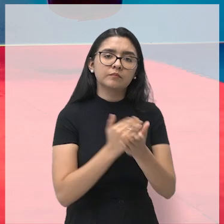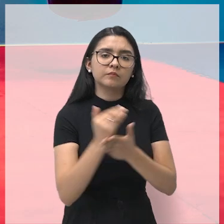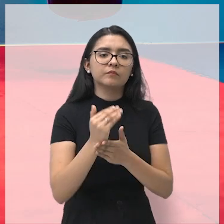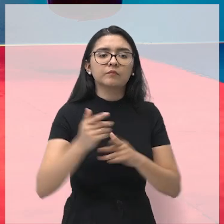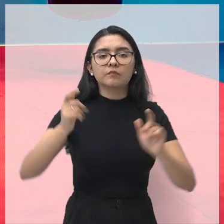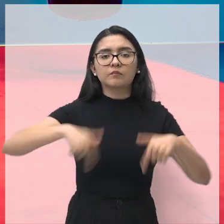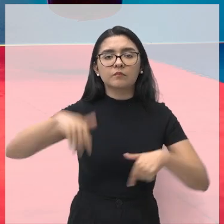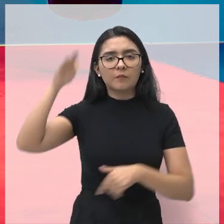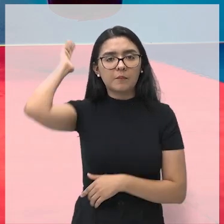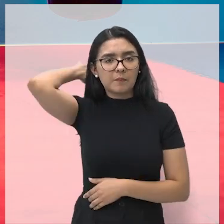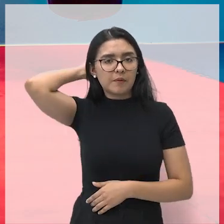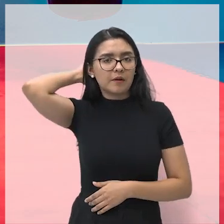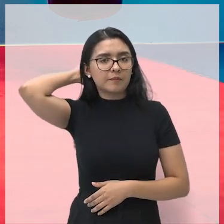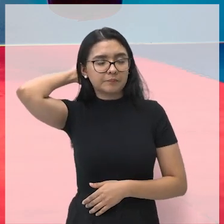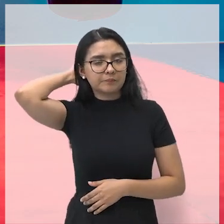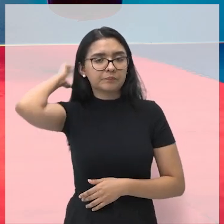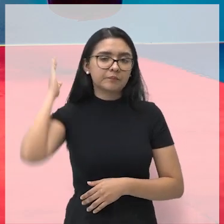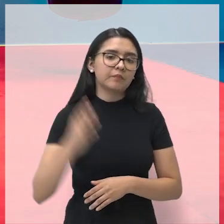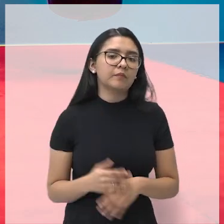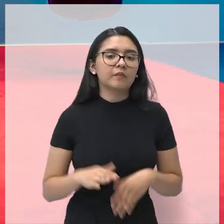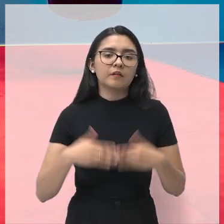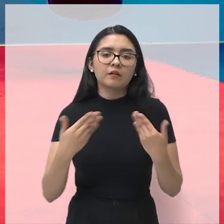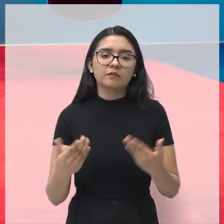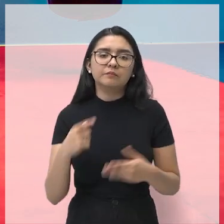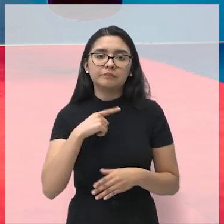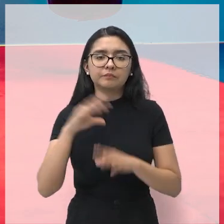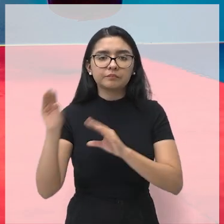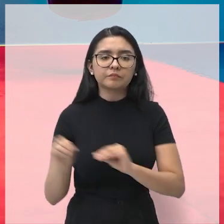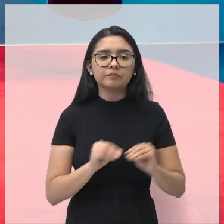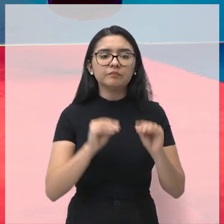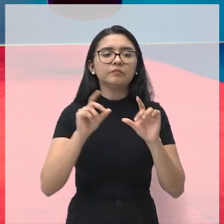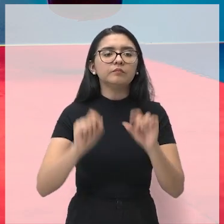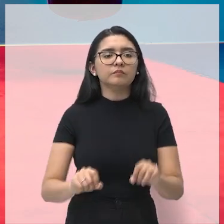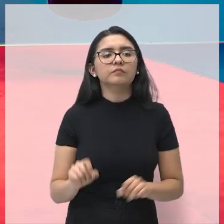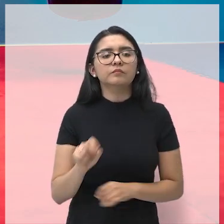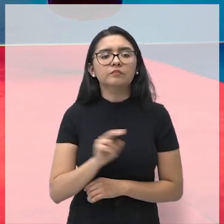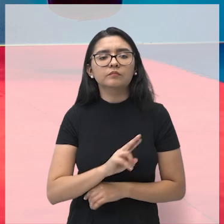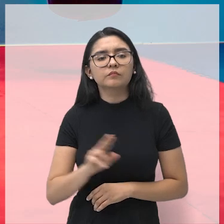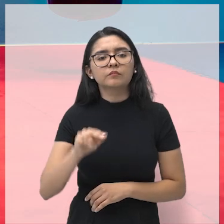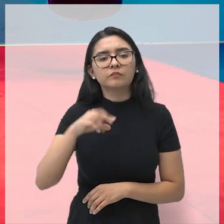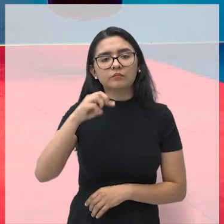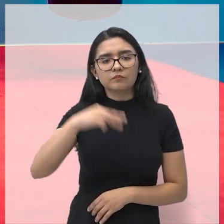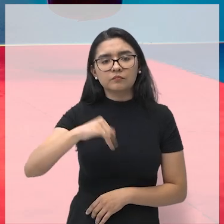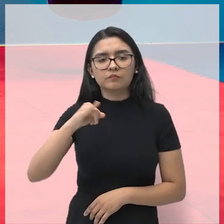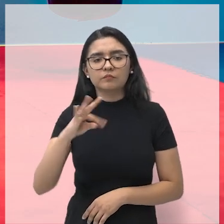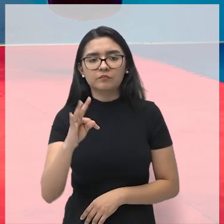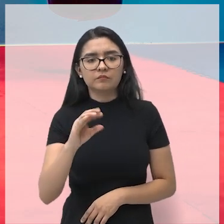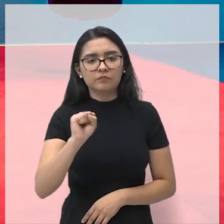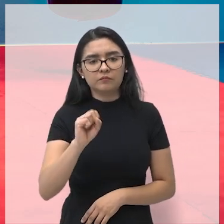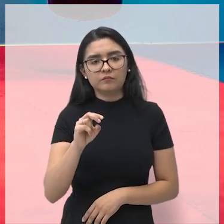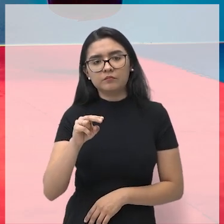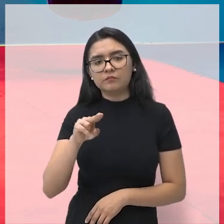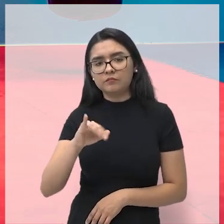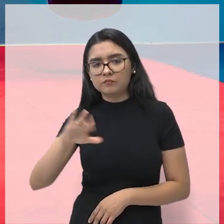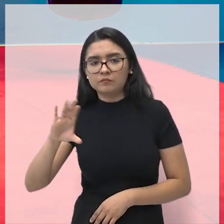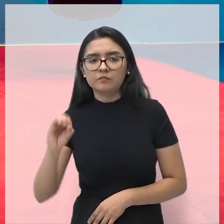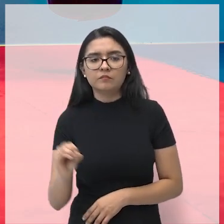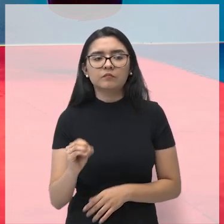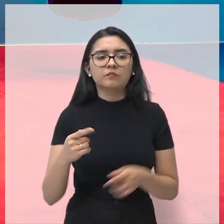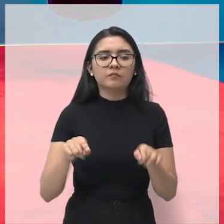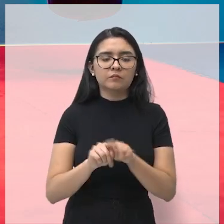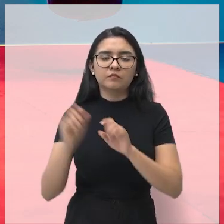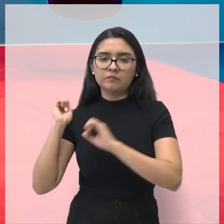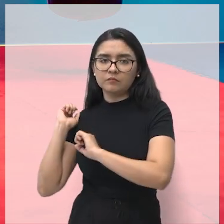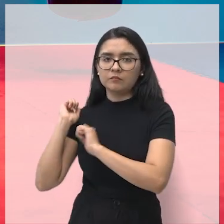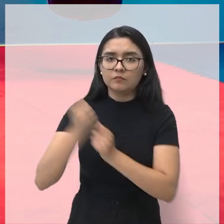no Pará e foi introduzido aqui no Ocidente por Mitsuyo Maeda, que era um lutador de judô, outra modalidade de luta,